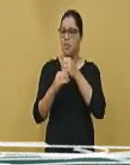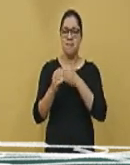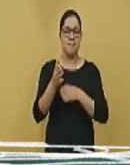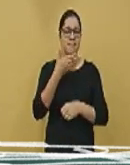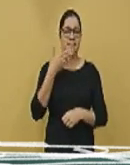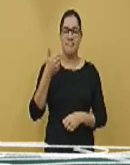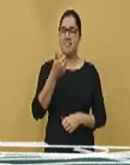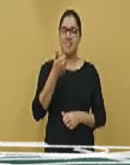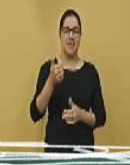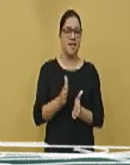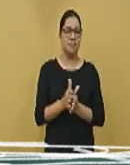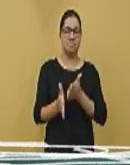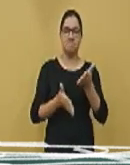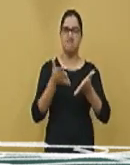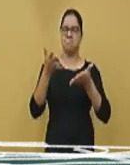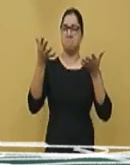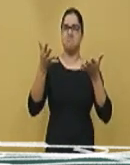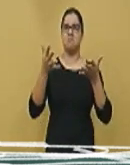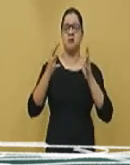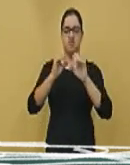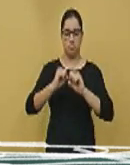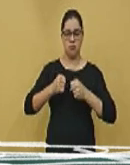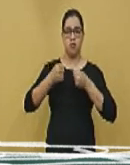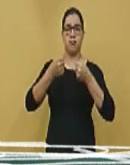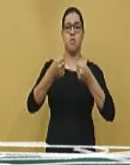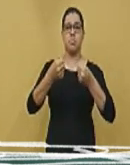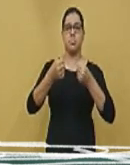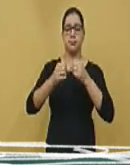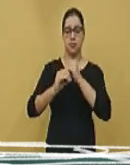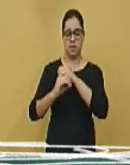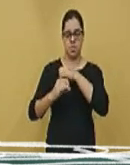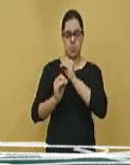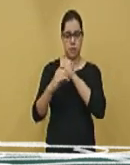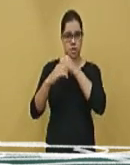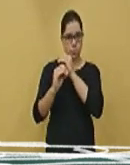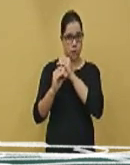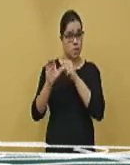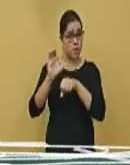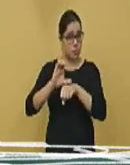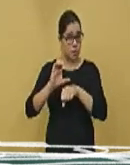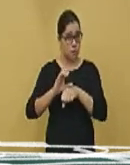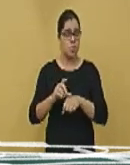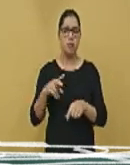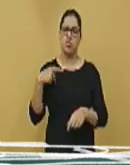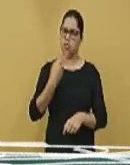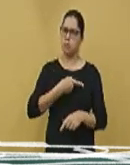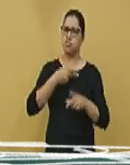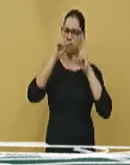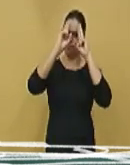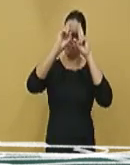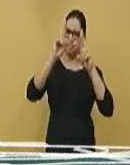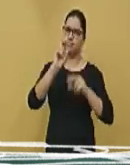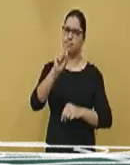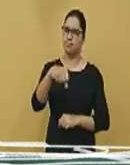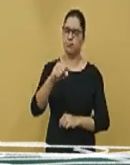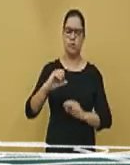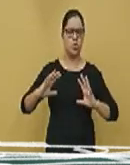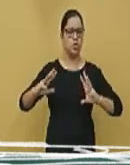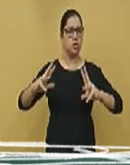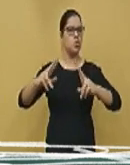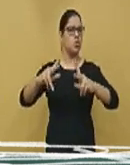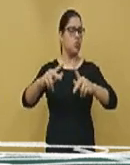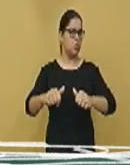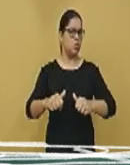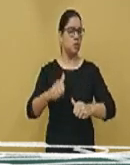temos lá, fortaleceu muito a engenharia, respeitamos todos e todas a nossa unidade acadêmica, que é